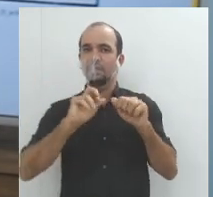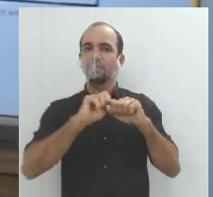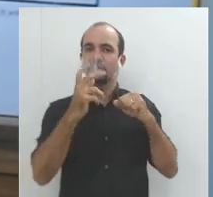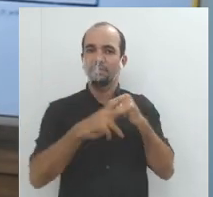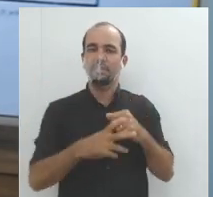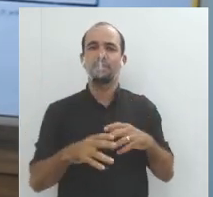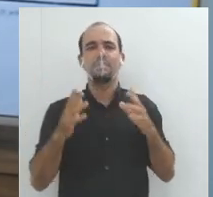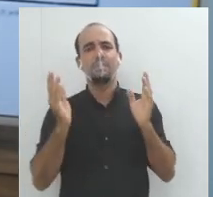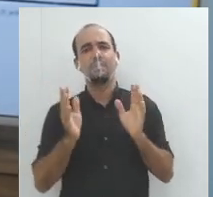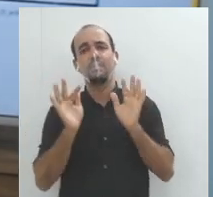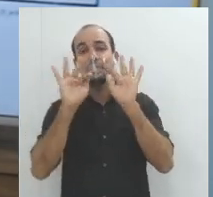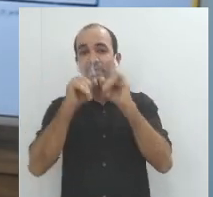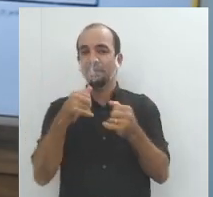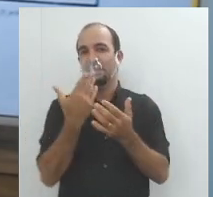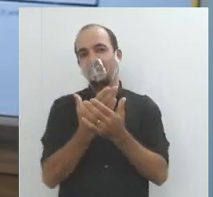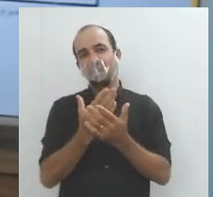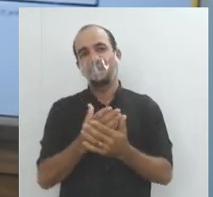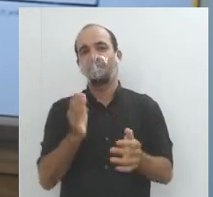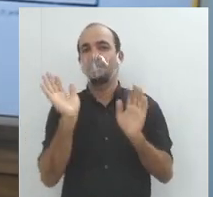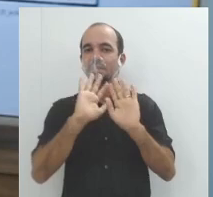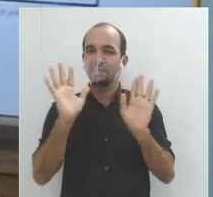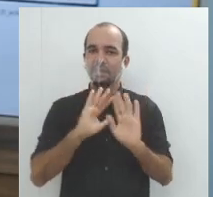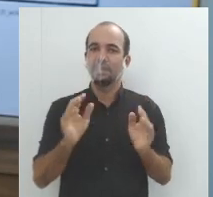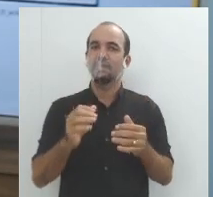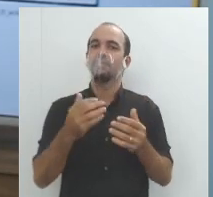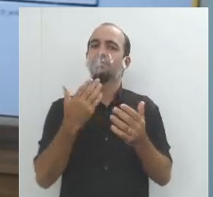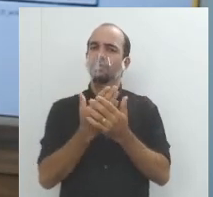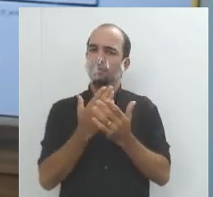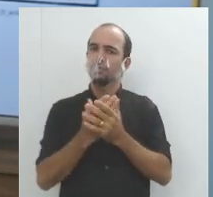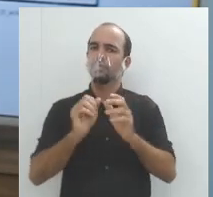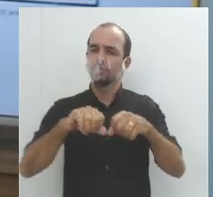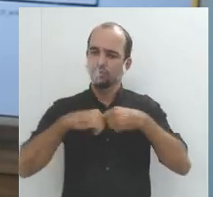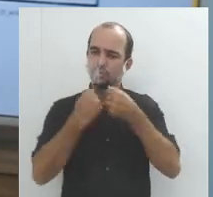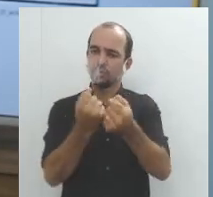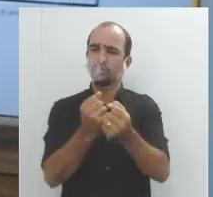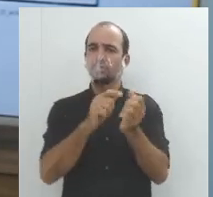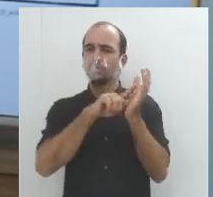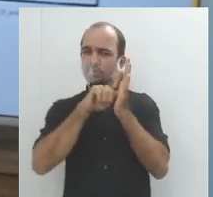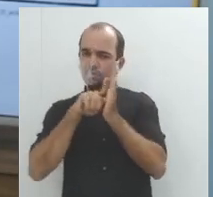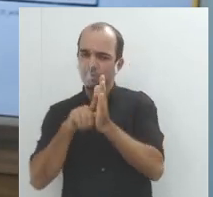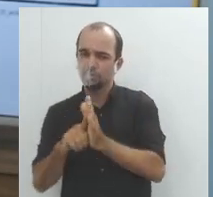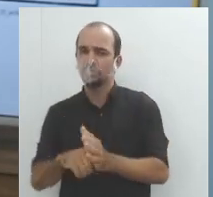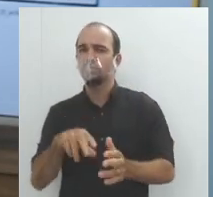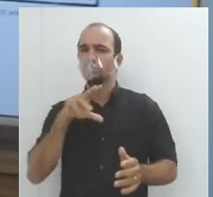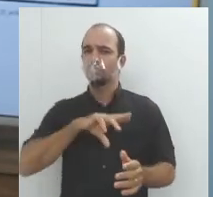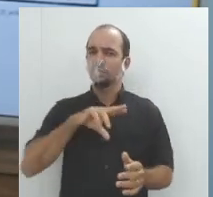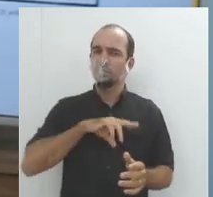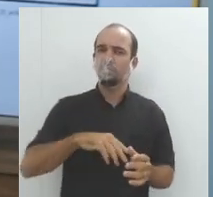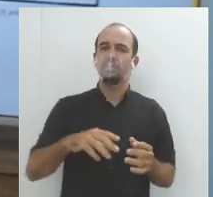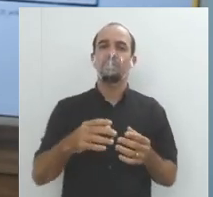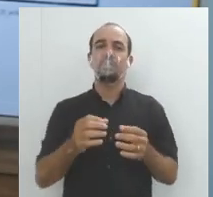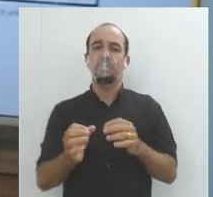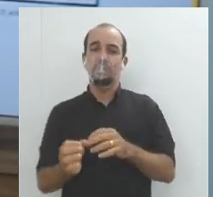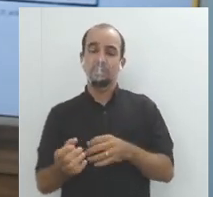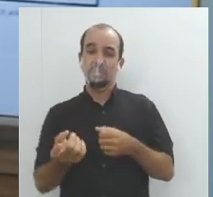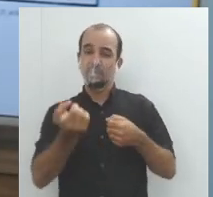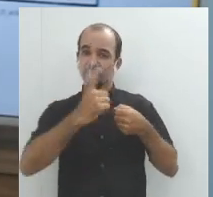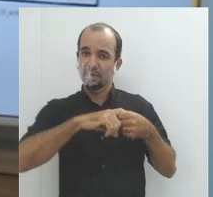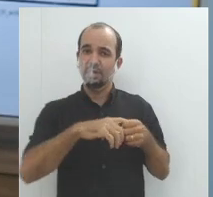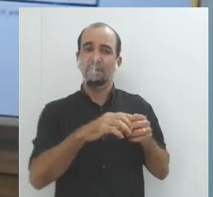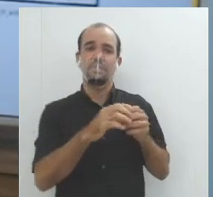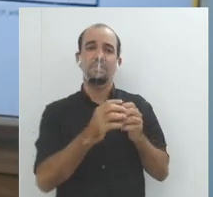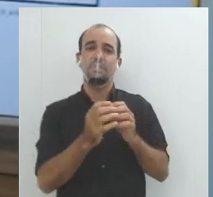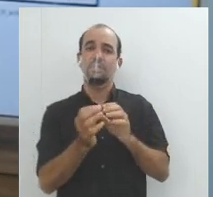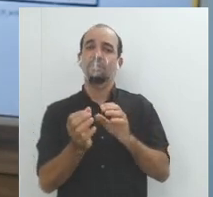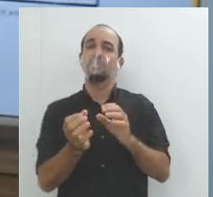e um abraço, estude, continue na disciplina, reveja o vídeo, assista